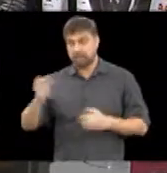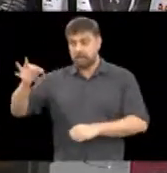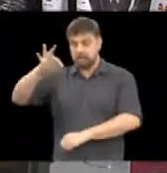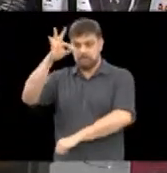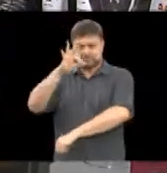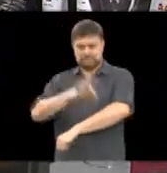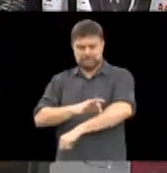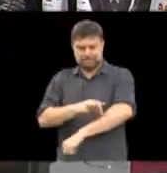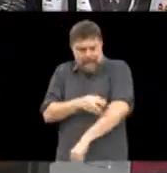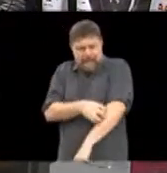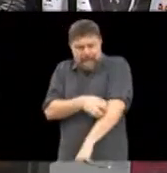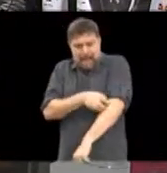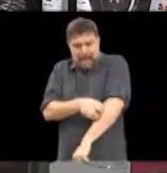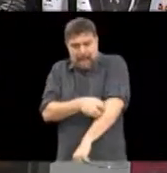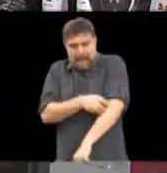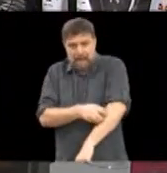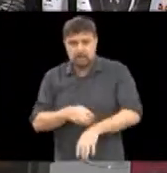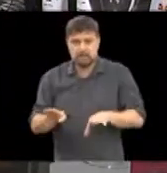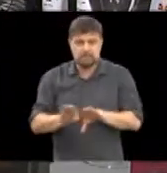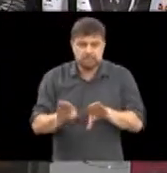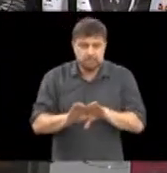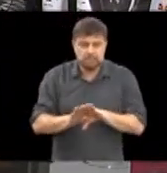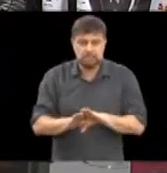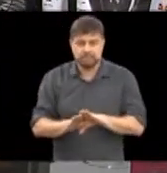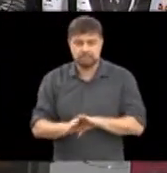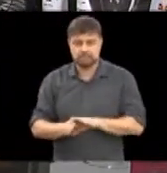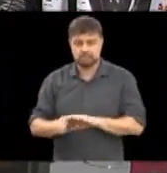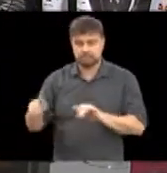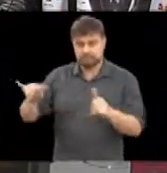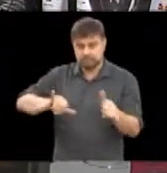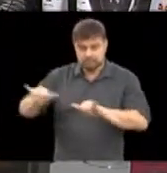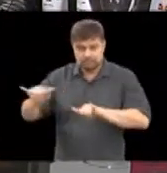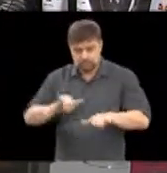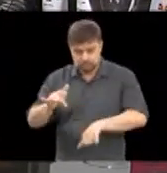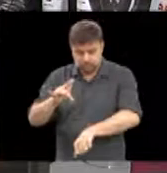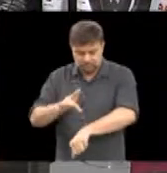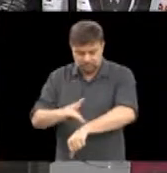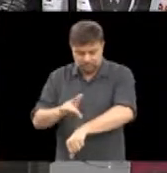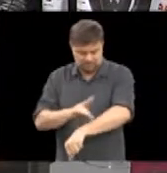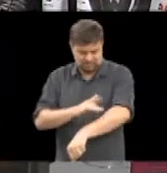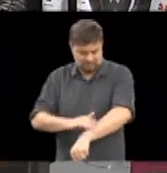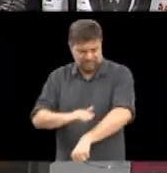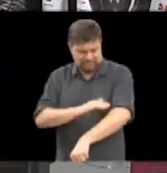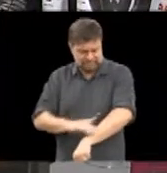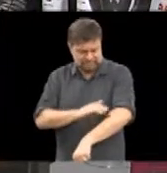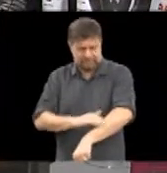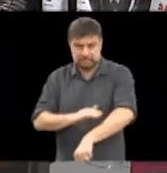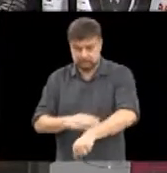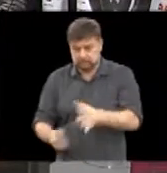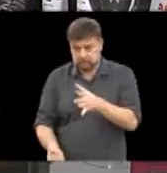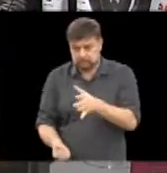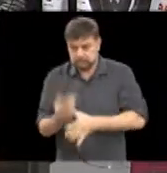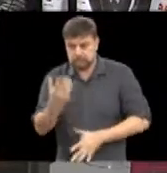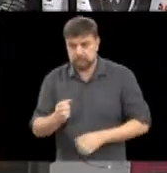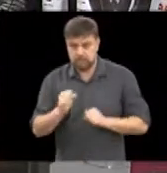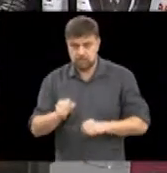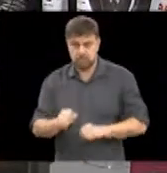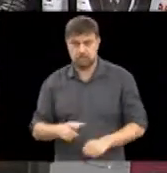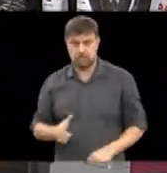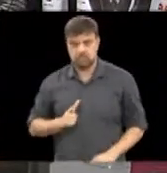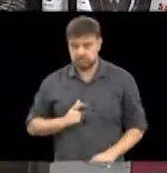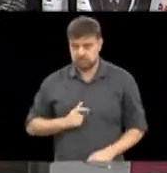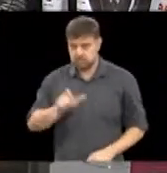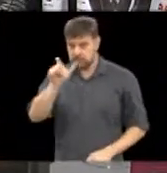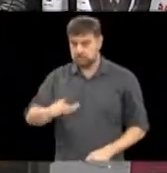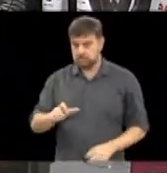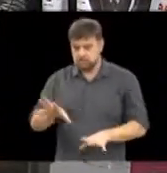picada de inseto, né? Produtos de contato mesmo que a gente tem no dia a dia. De repente você pode